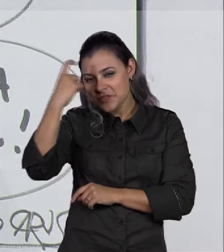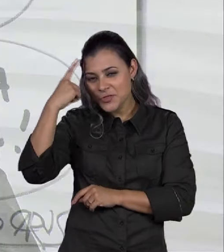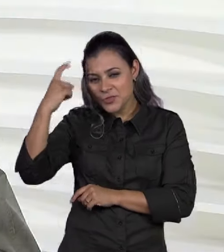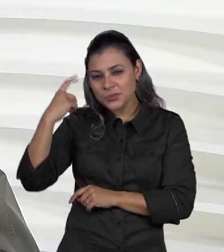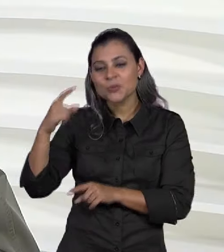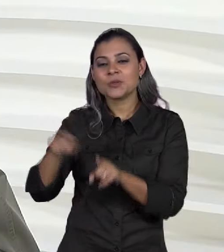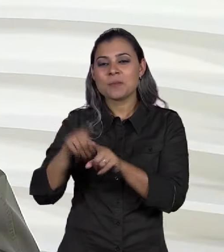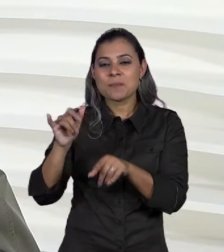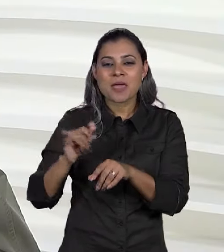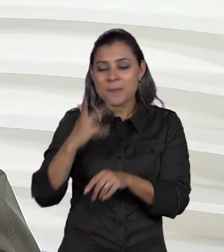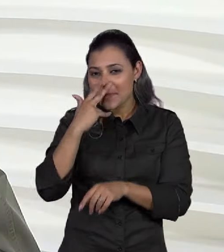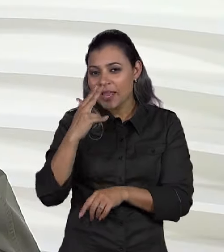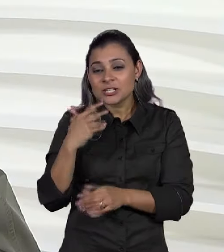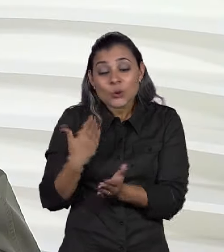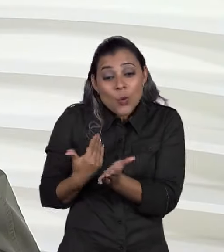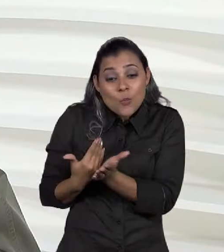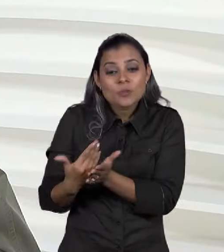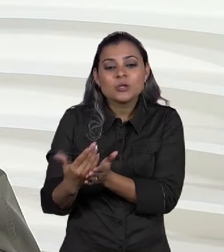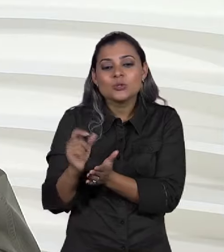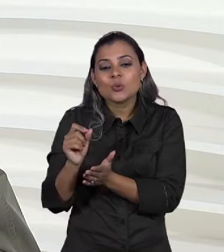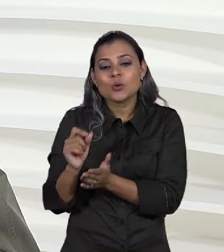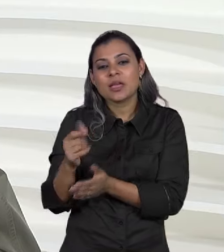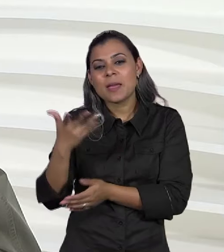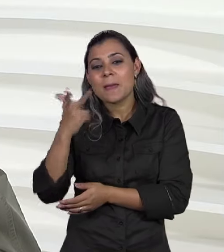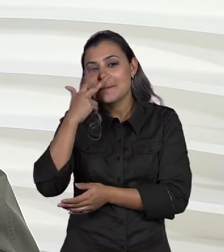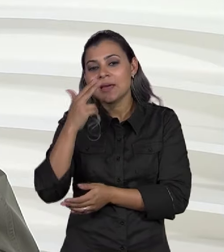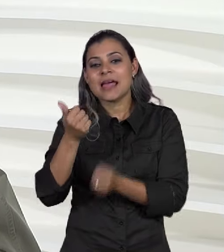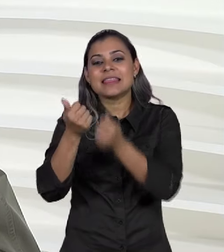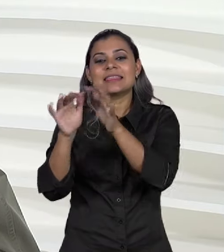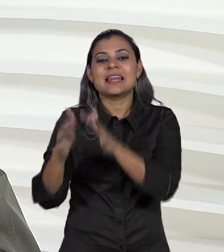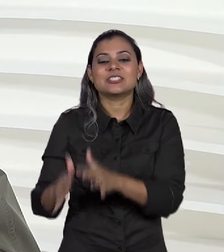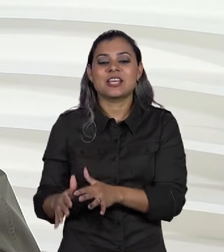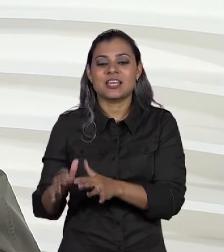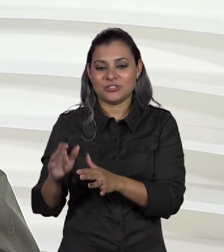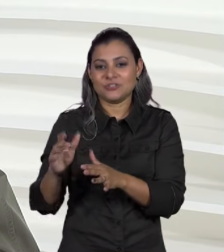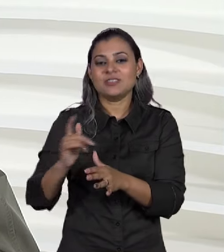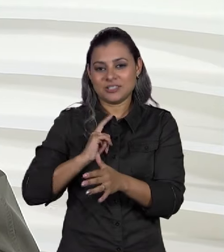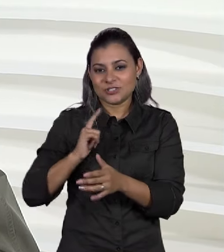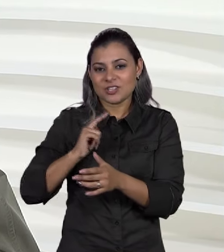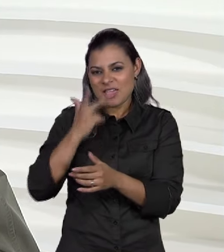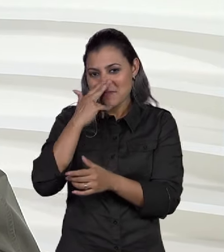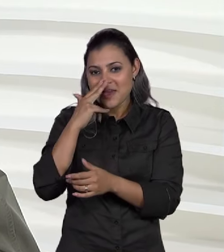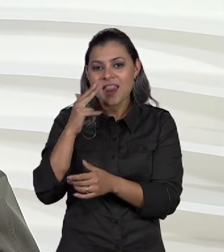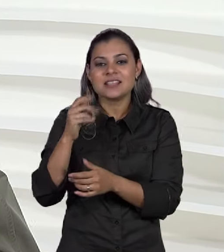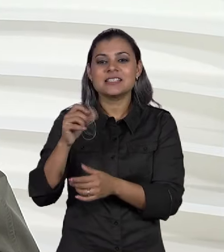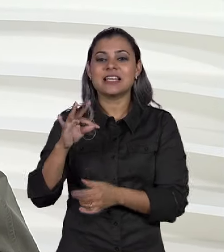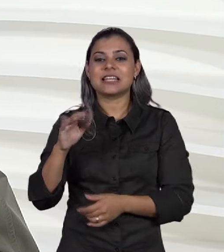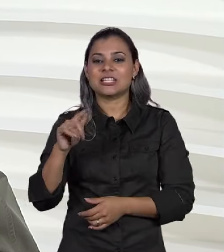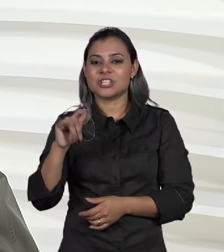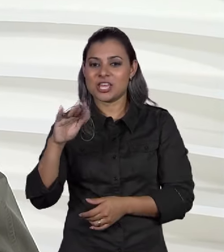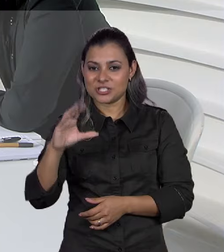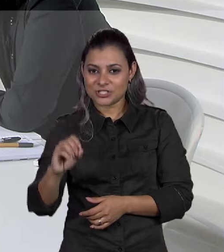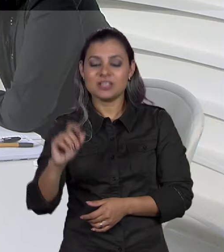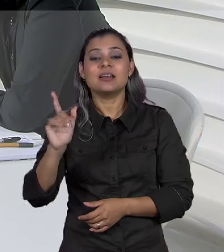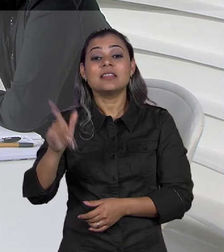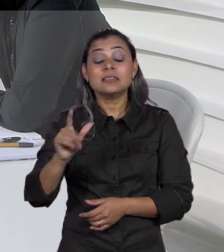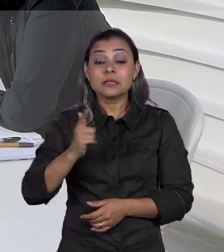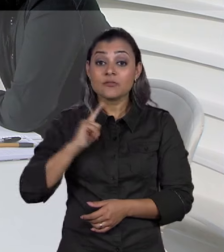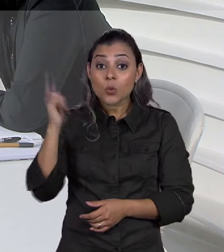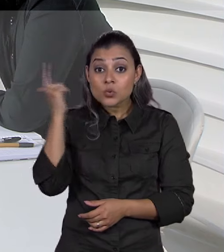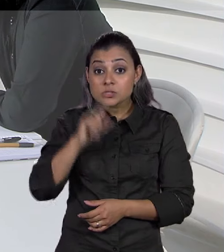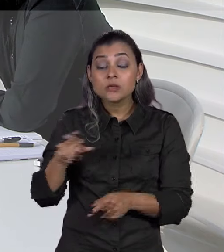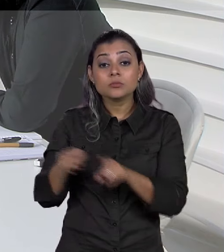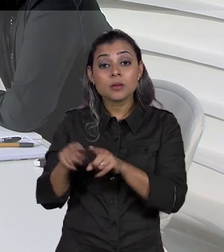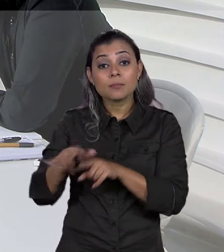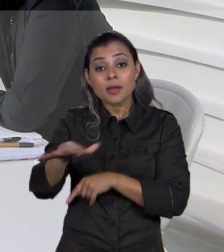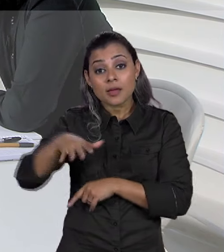vítima do Pasquim foi o Austragésio de Ataíde. Então a gente começou esculhambando a Academia Brasileira de Letras, mas estava a